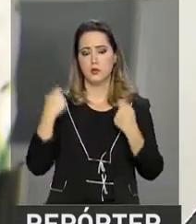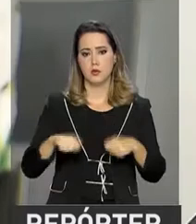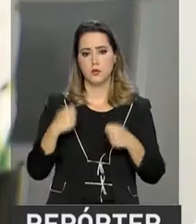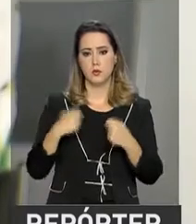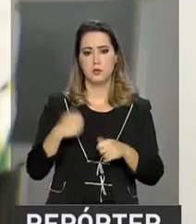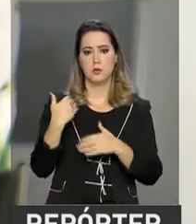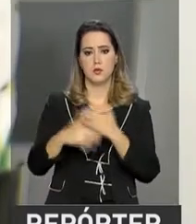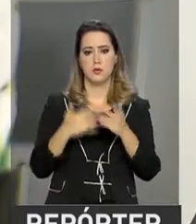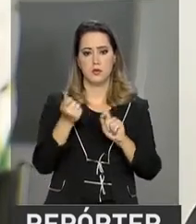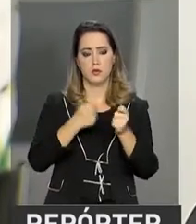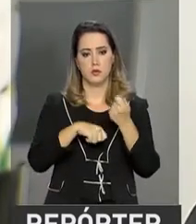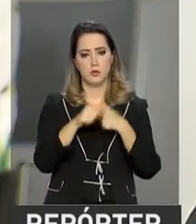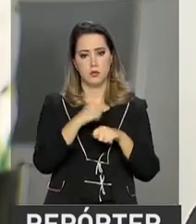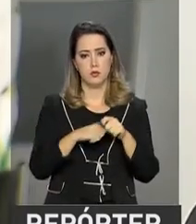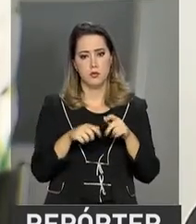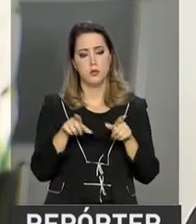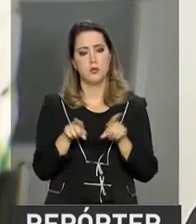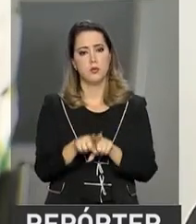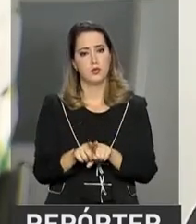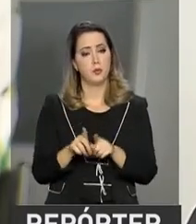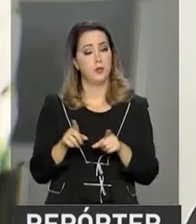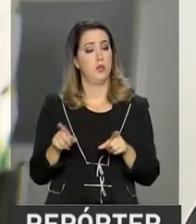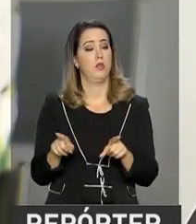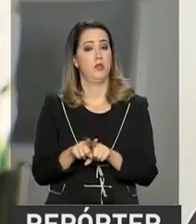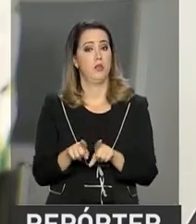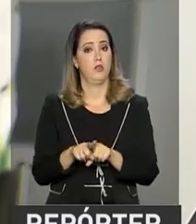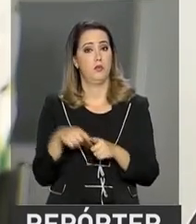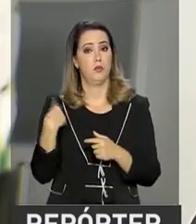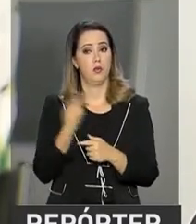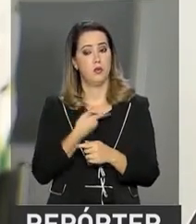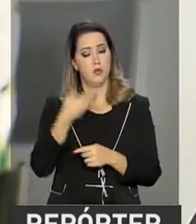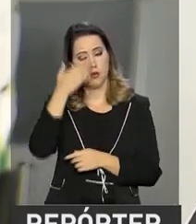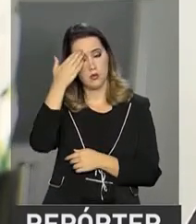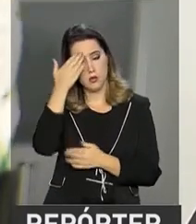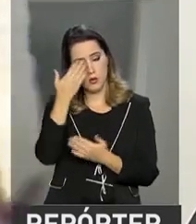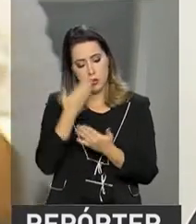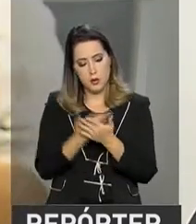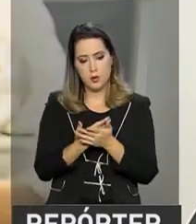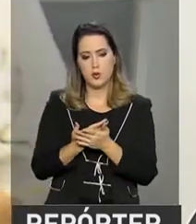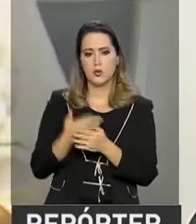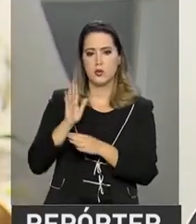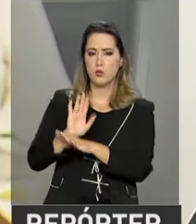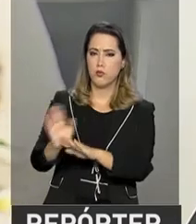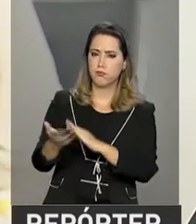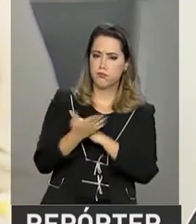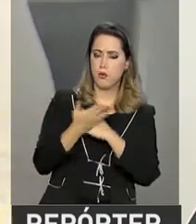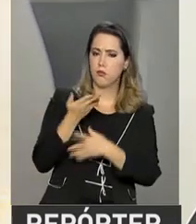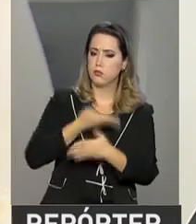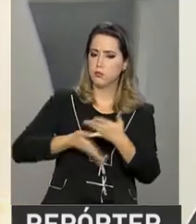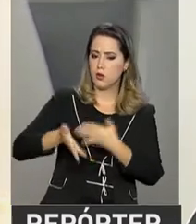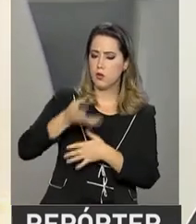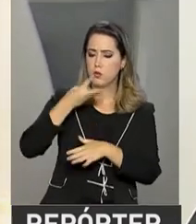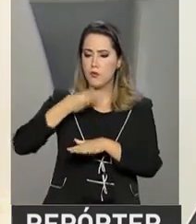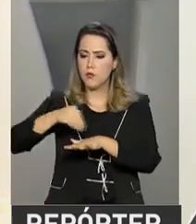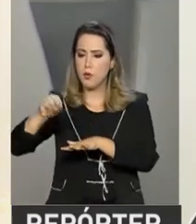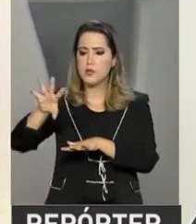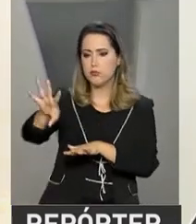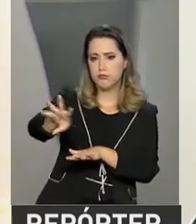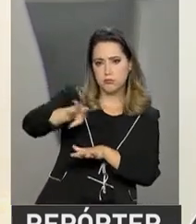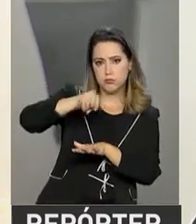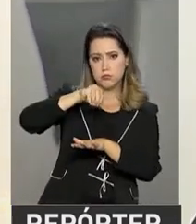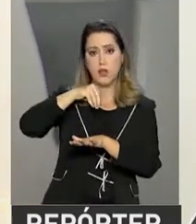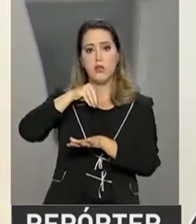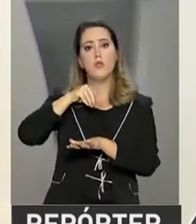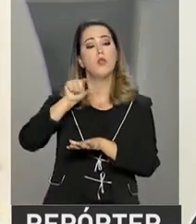econômico no sentido de vez cremos que a cooperação e haver e troca de informações com o brasil também